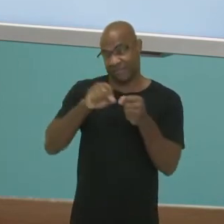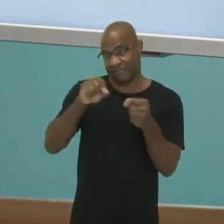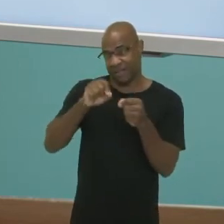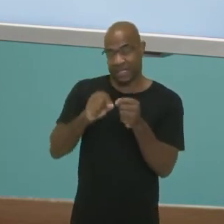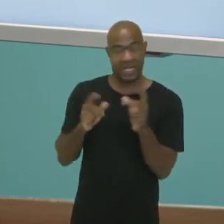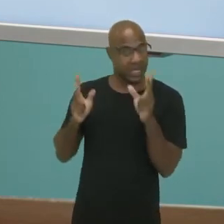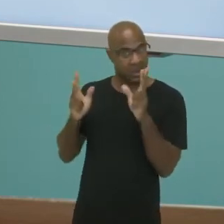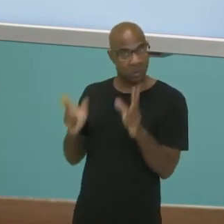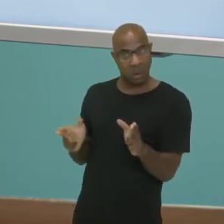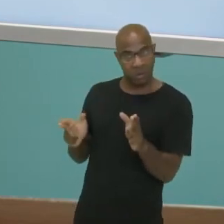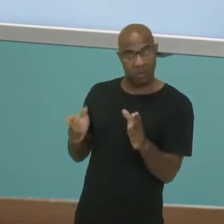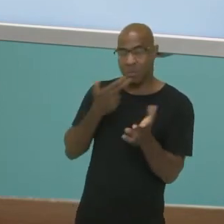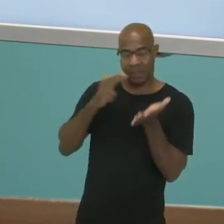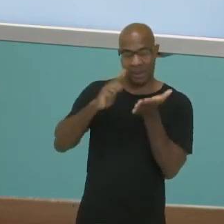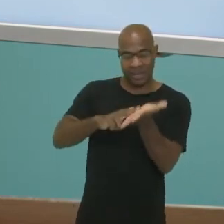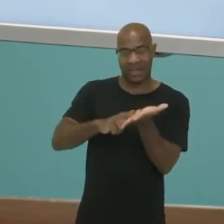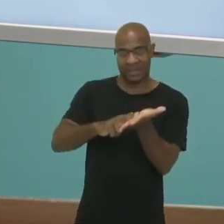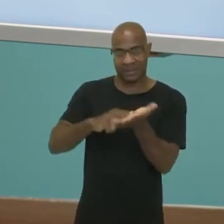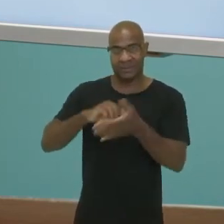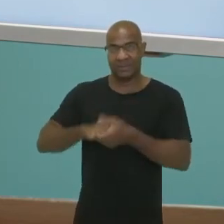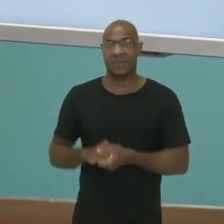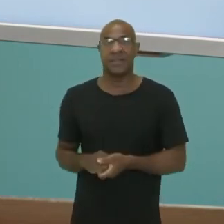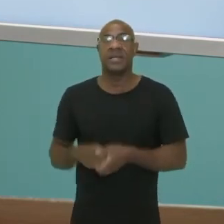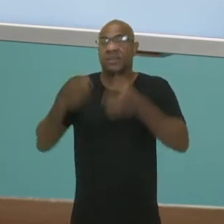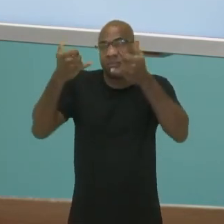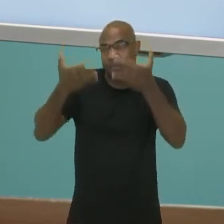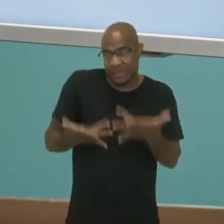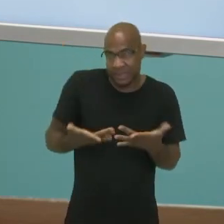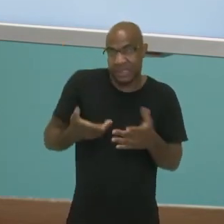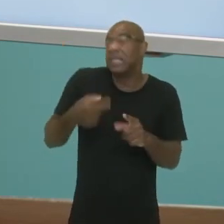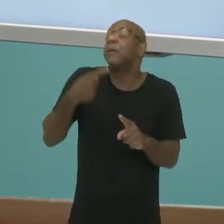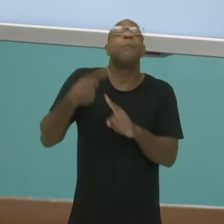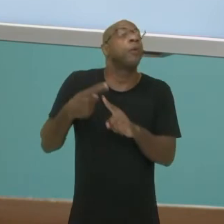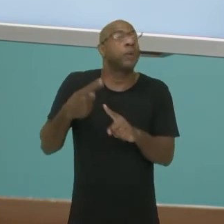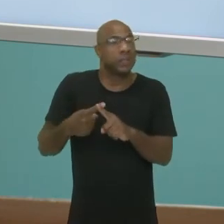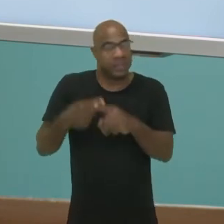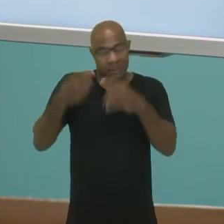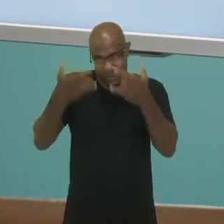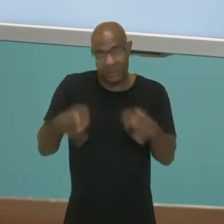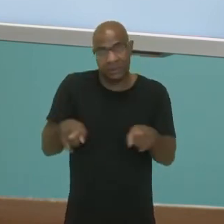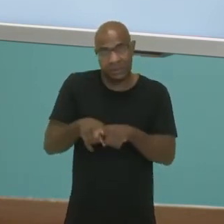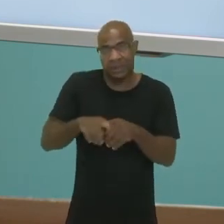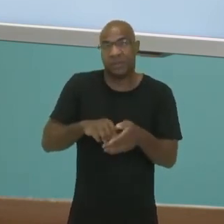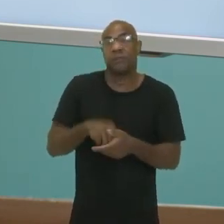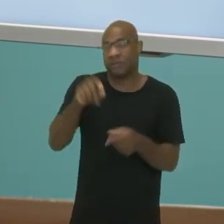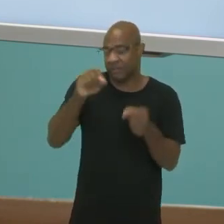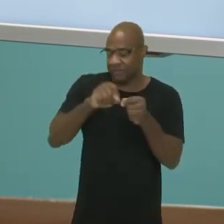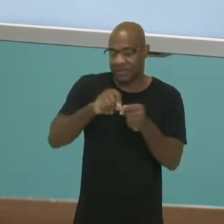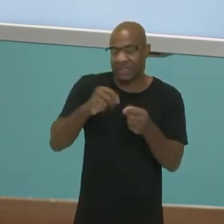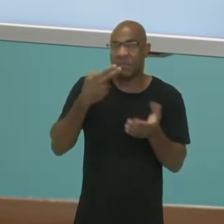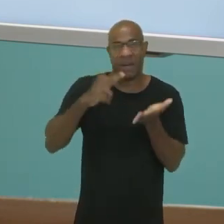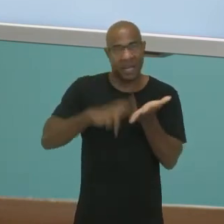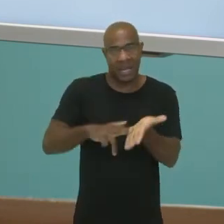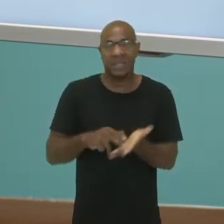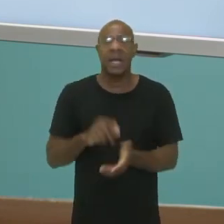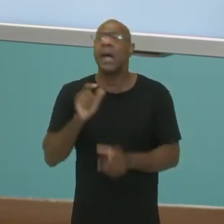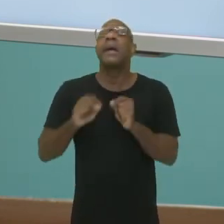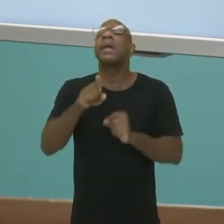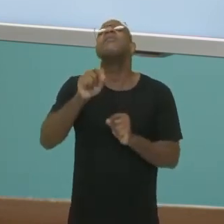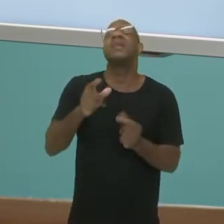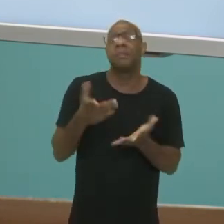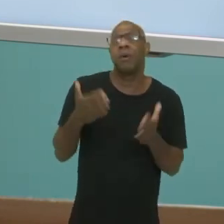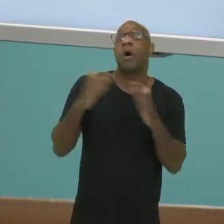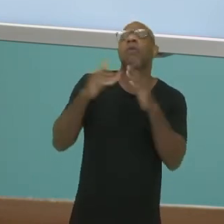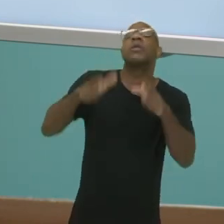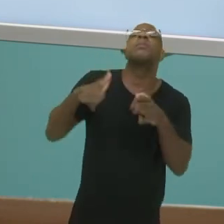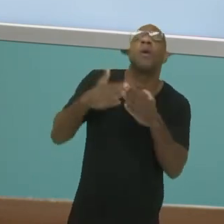quer ser quando crescer e justificando o porquê, você também vai fazer. Escrever uma carta destacando quem você é, onde você mora,